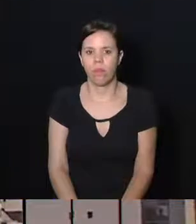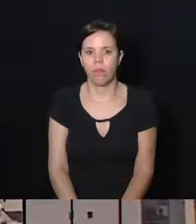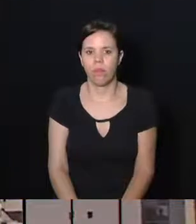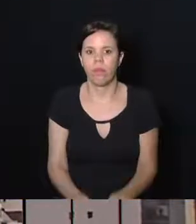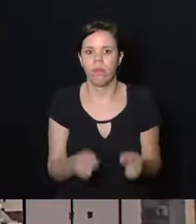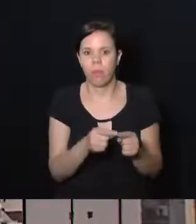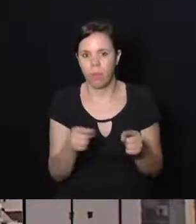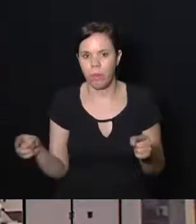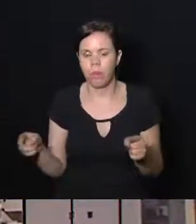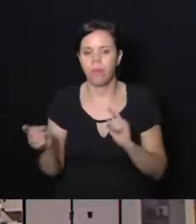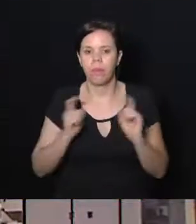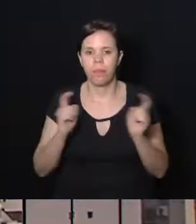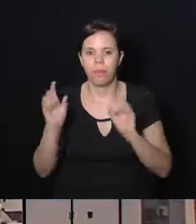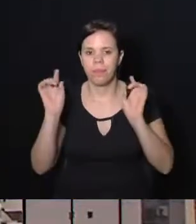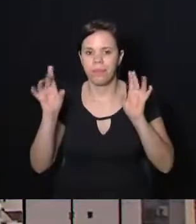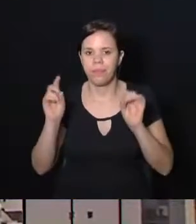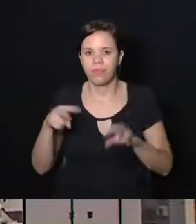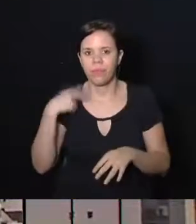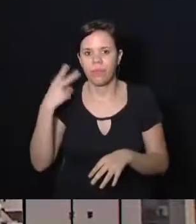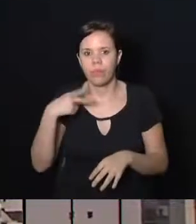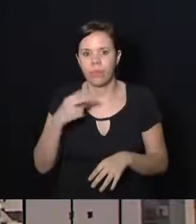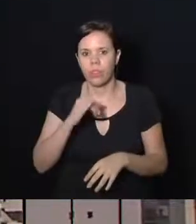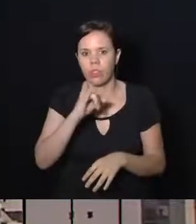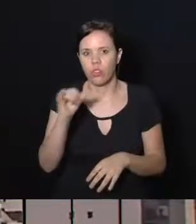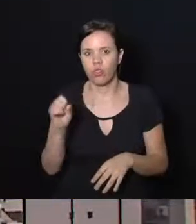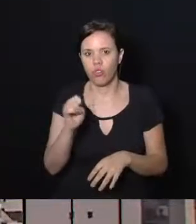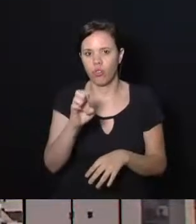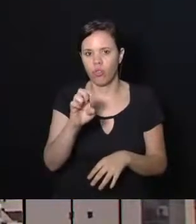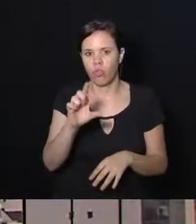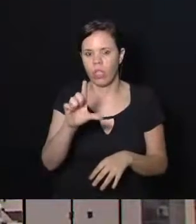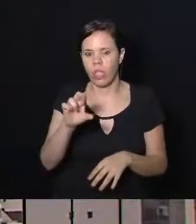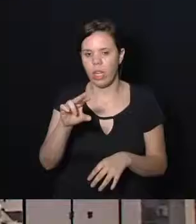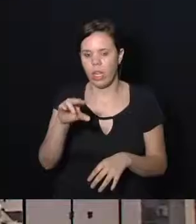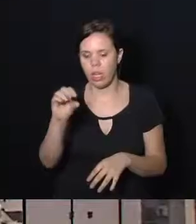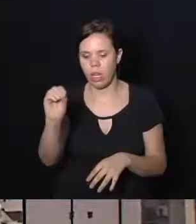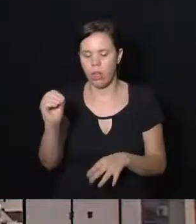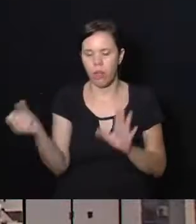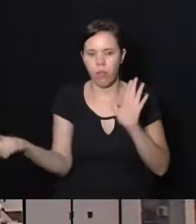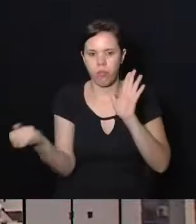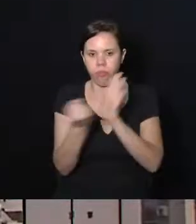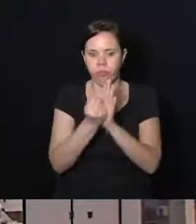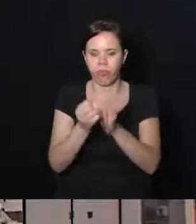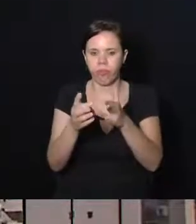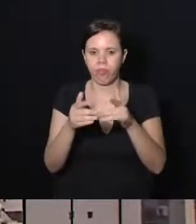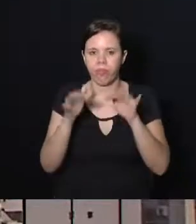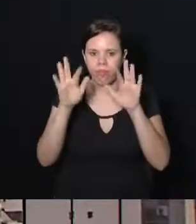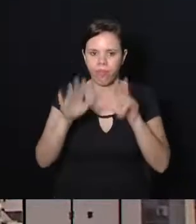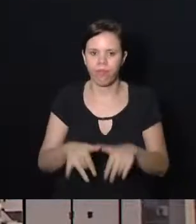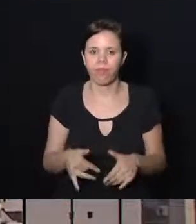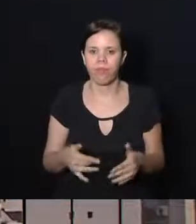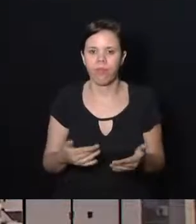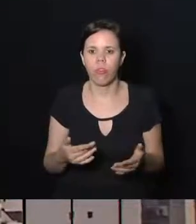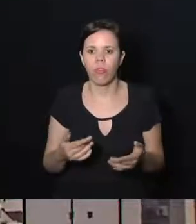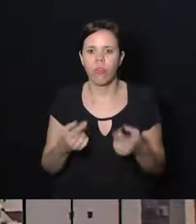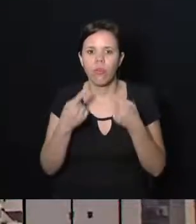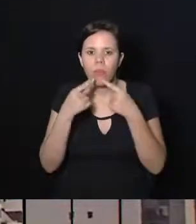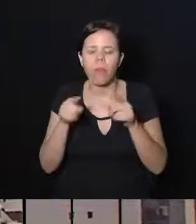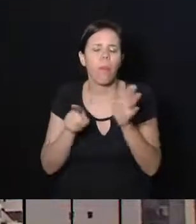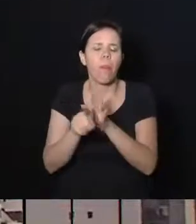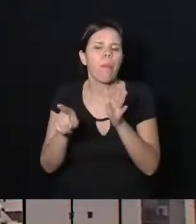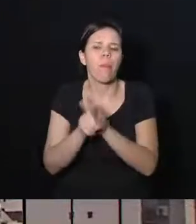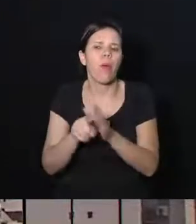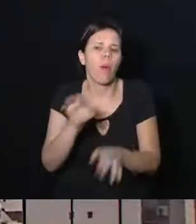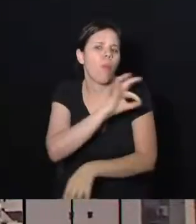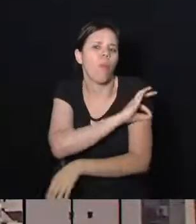Durante reunião ordinária, o vereador Juscelino da Barbarense protocolou um requerimento questionando o executivo sobre